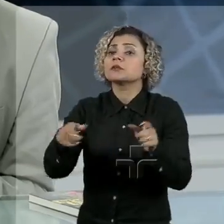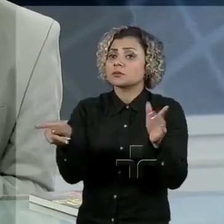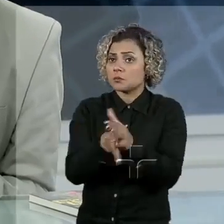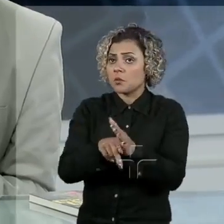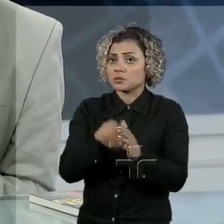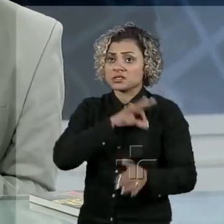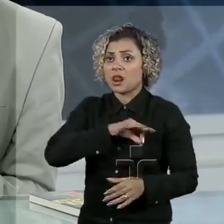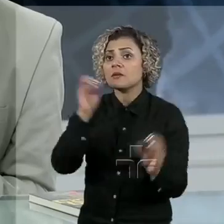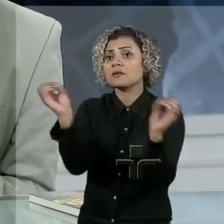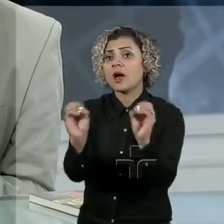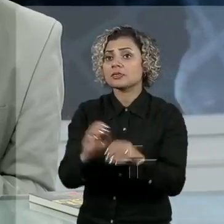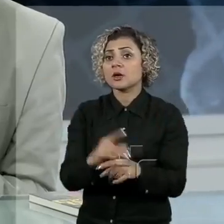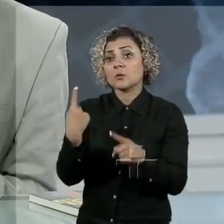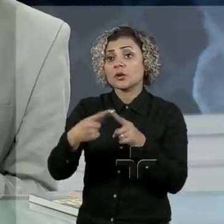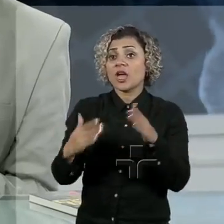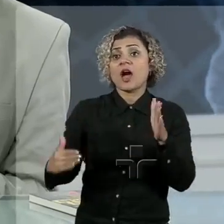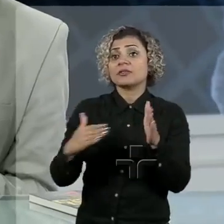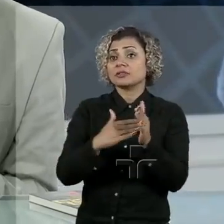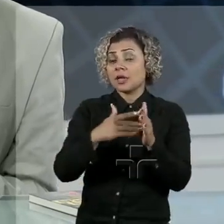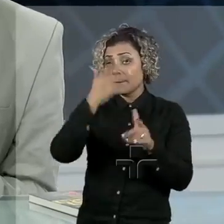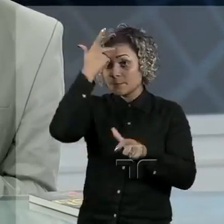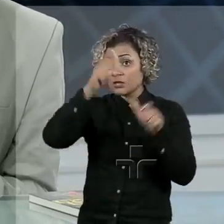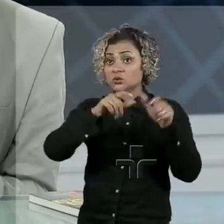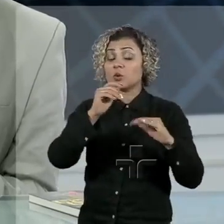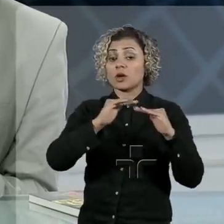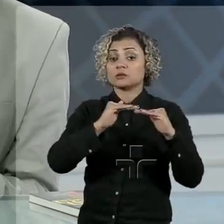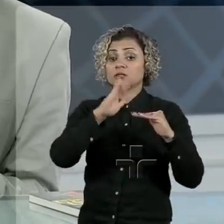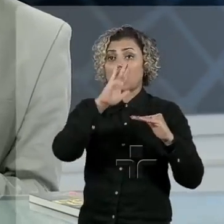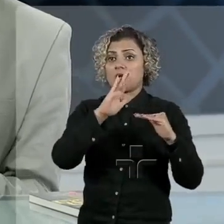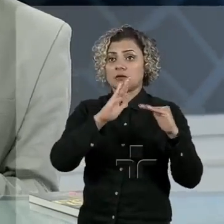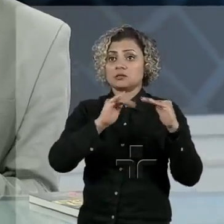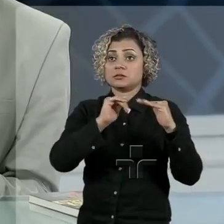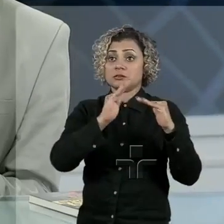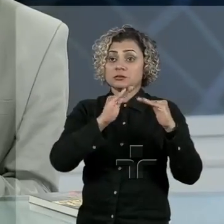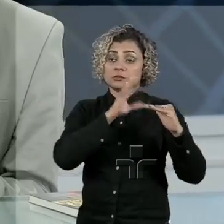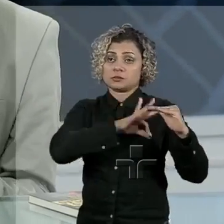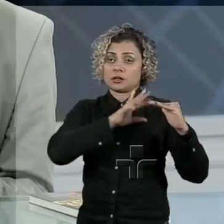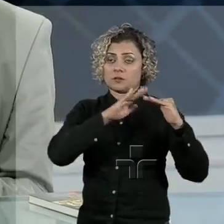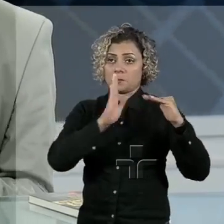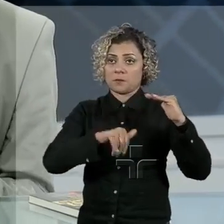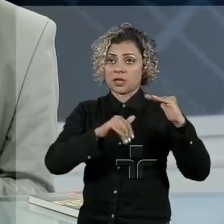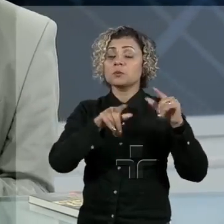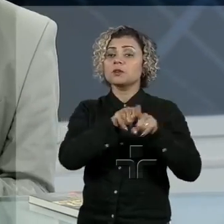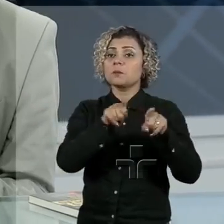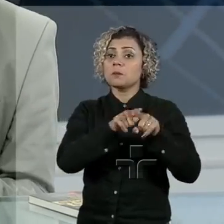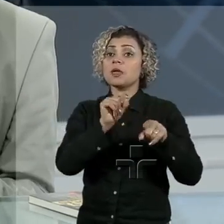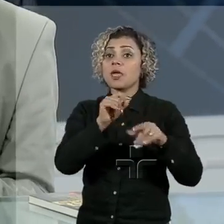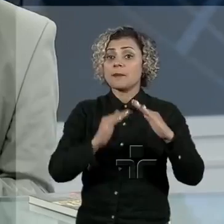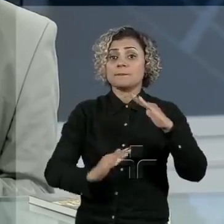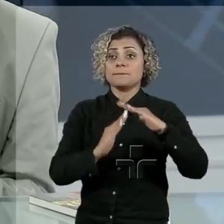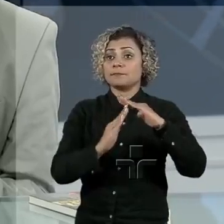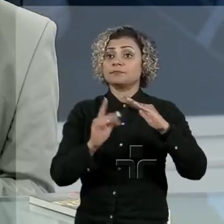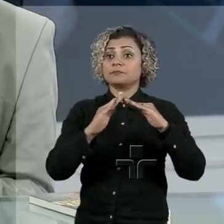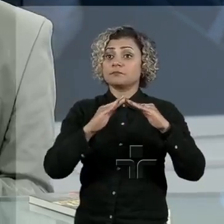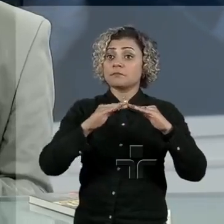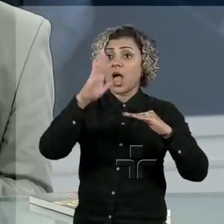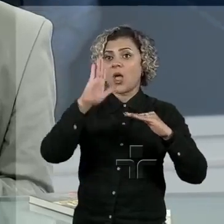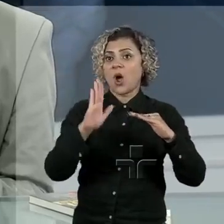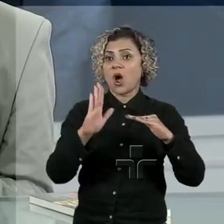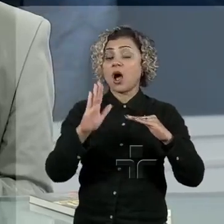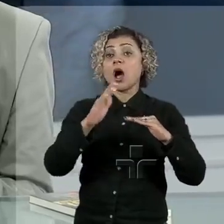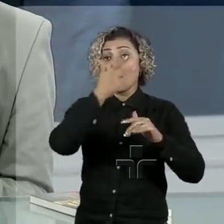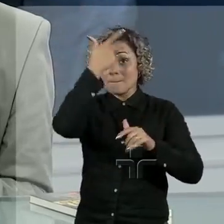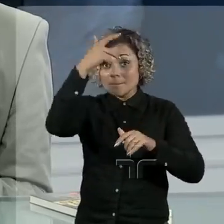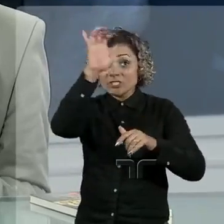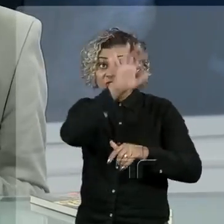salarial, porque só pode receber até quem recebe até o salário mínimo. Como o salário mínimo de São Paulo é maior que o salário mínimo nacional, quem recebe mais que o